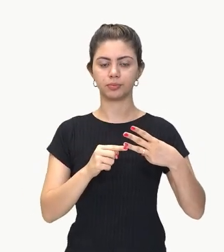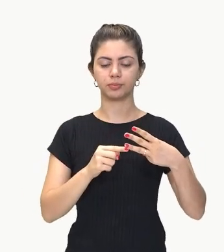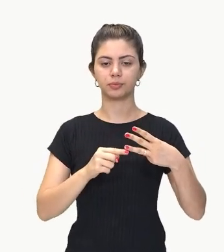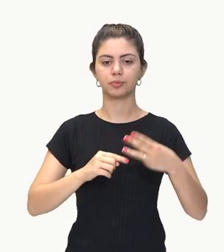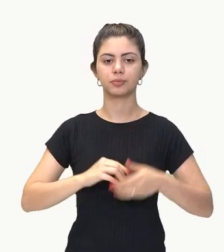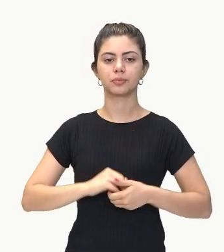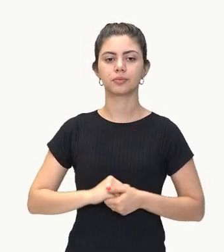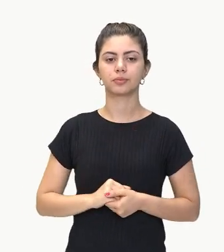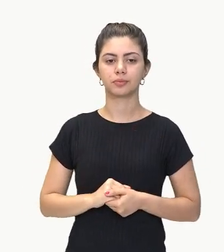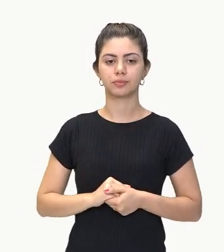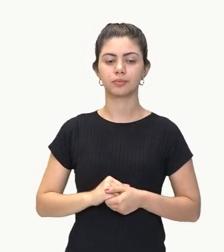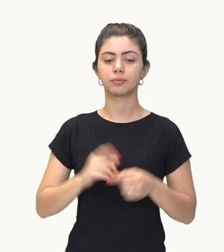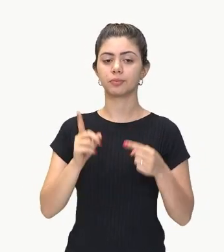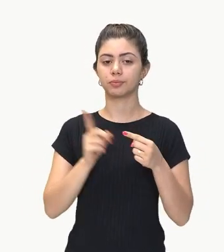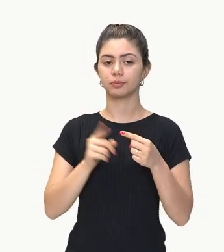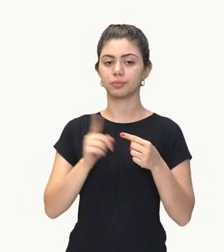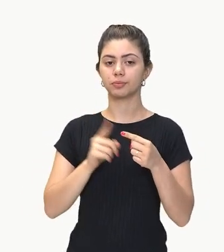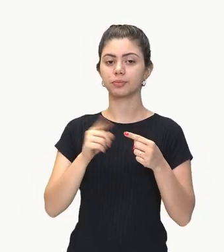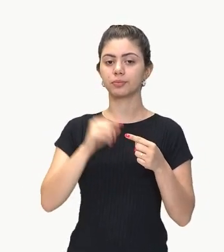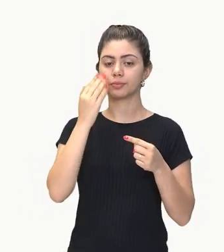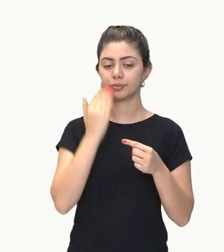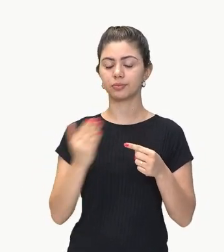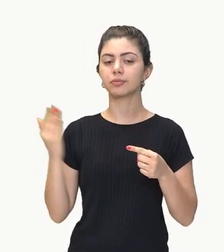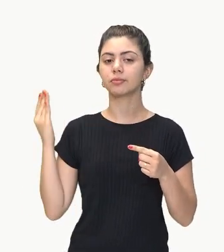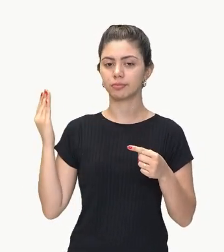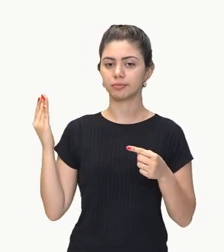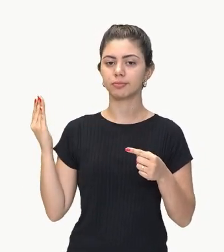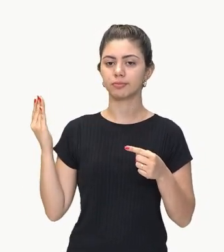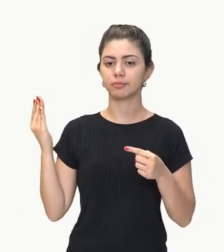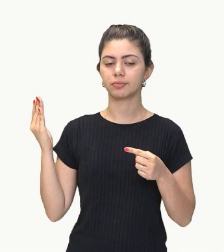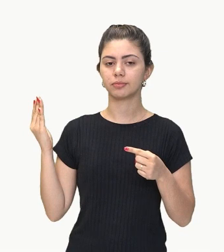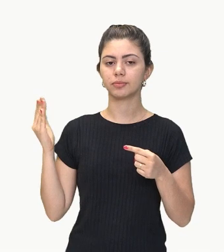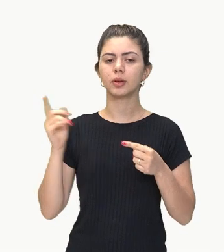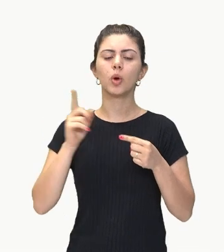pontos. Primeira etapa.